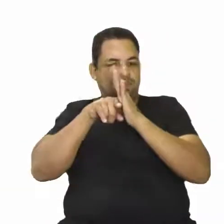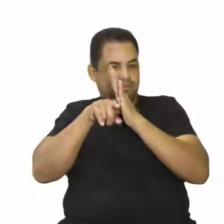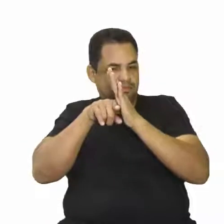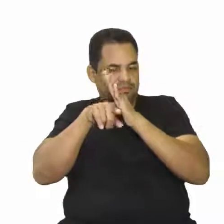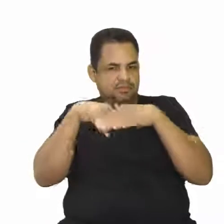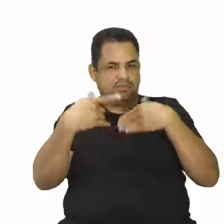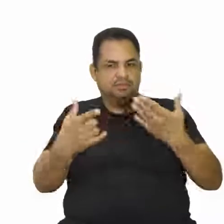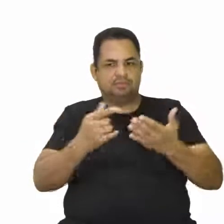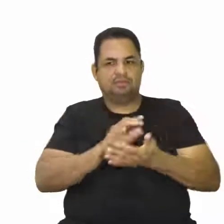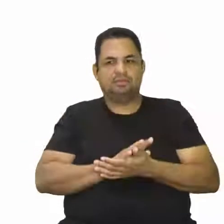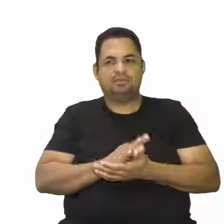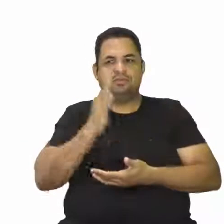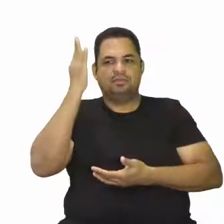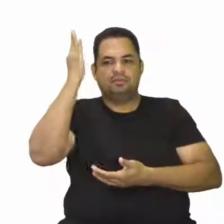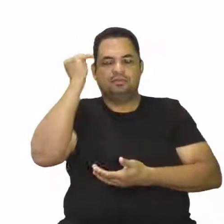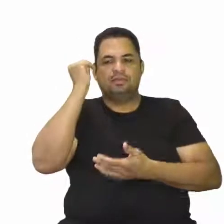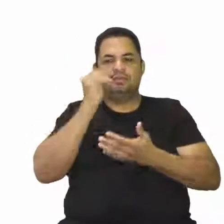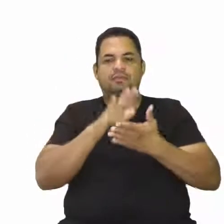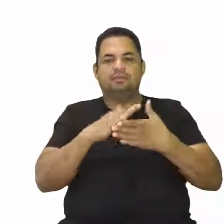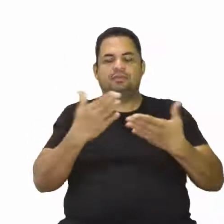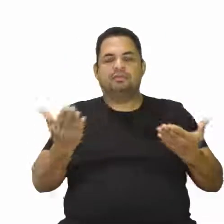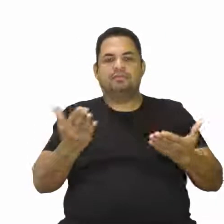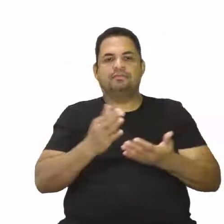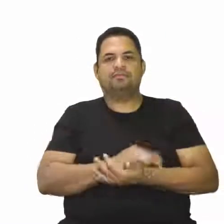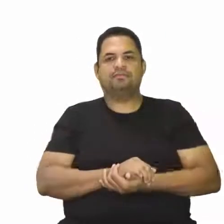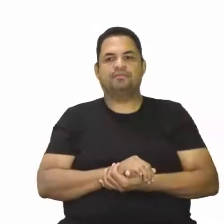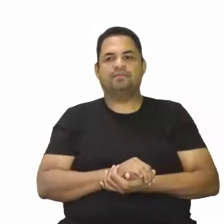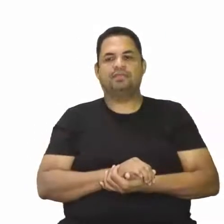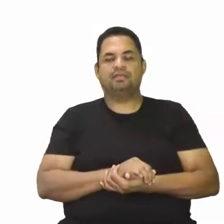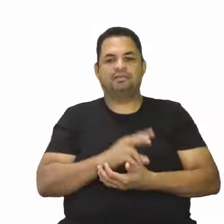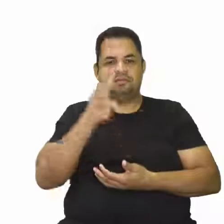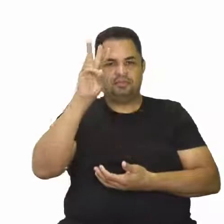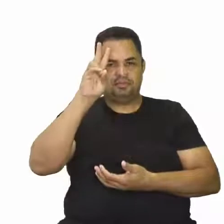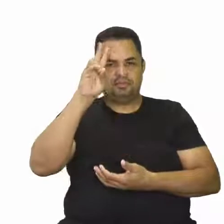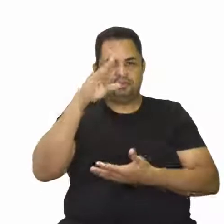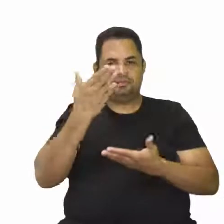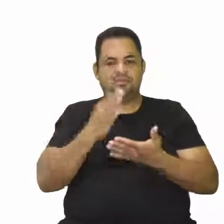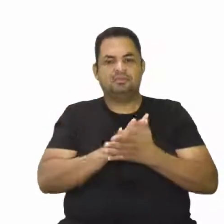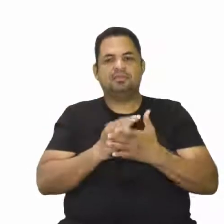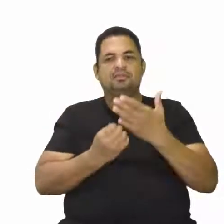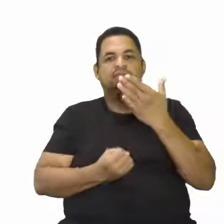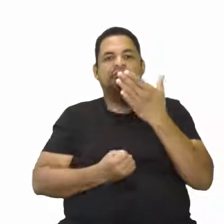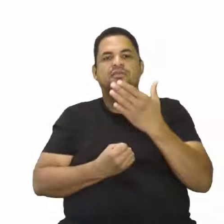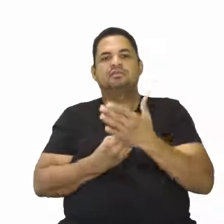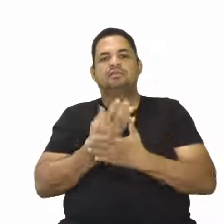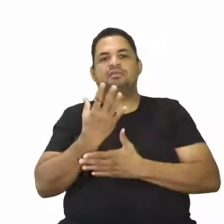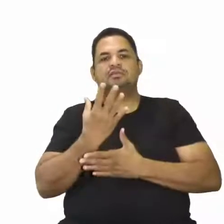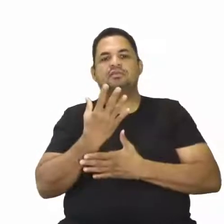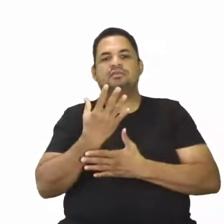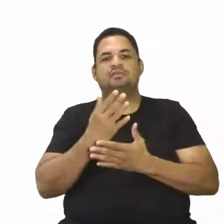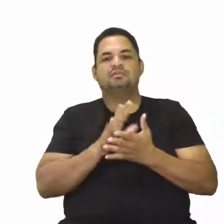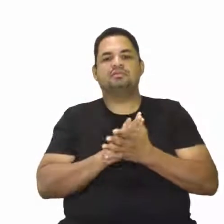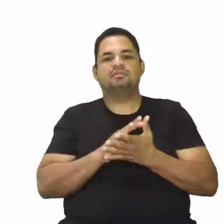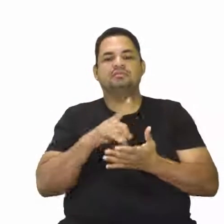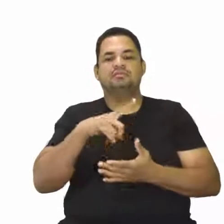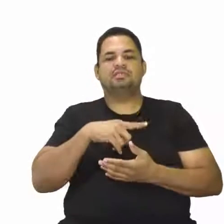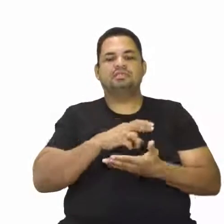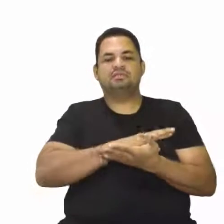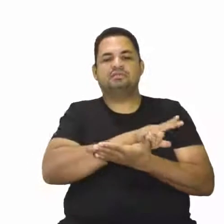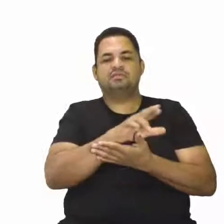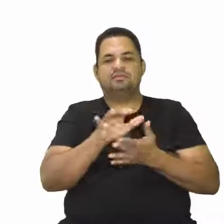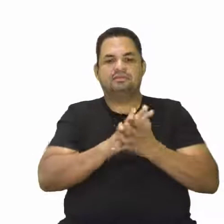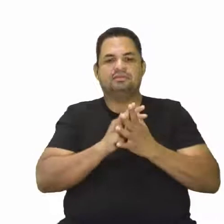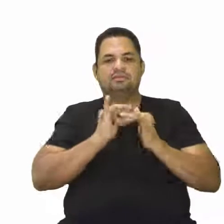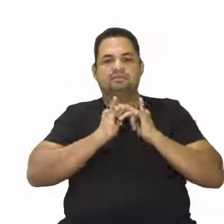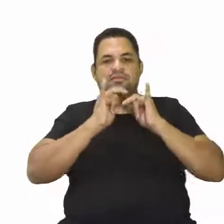hein? Para saber mais sobre essa história, porque ela parece aí cheia de informações,